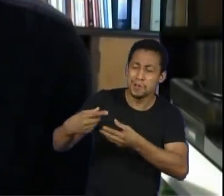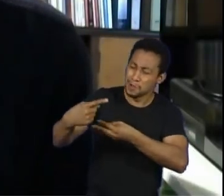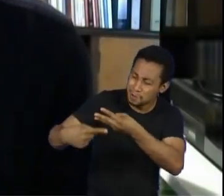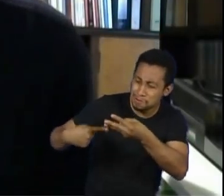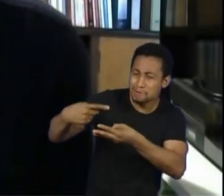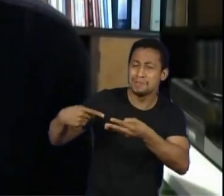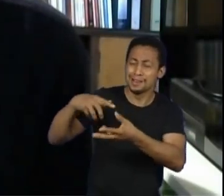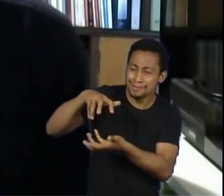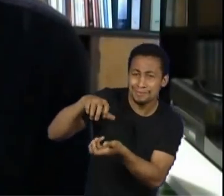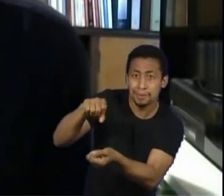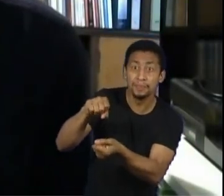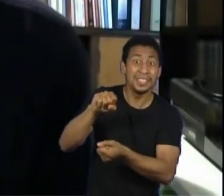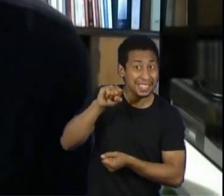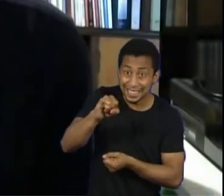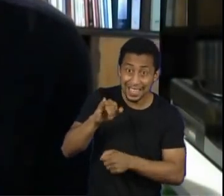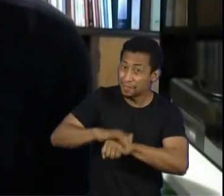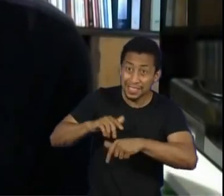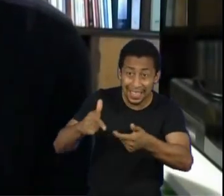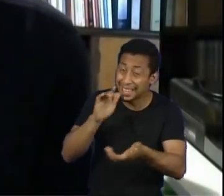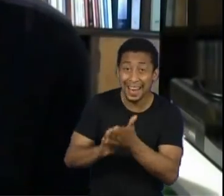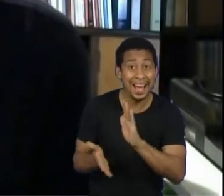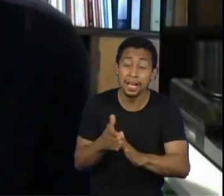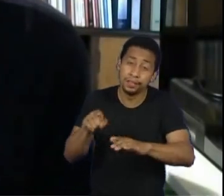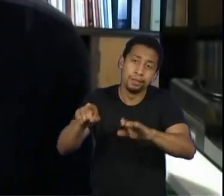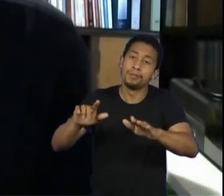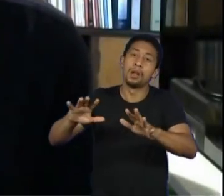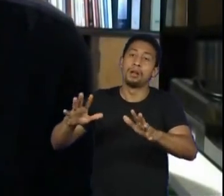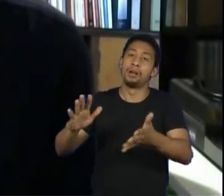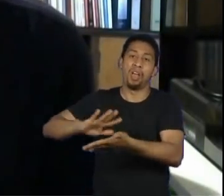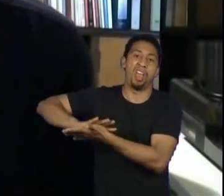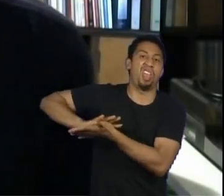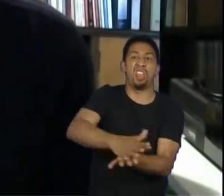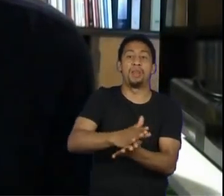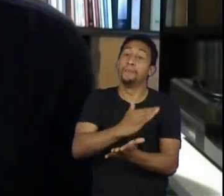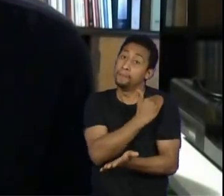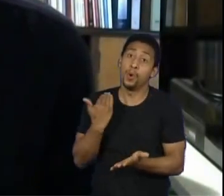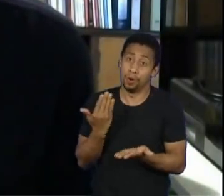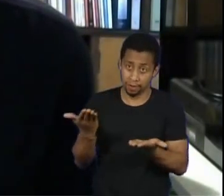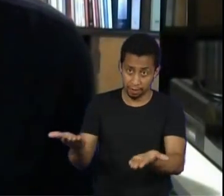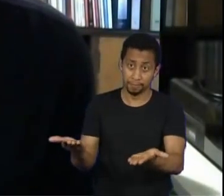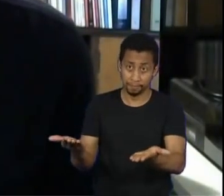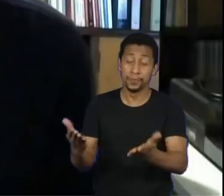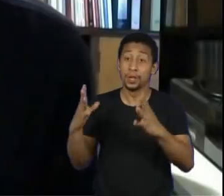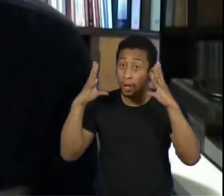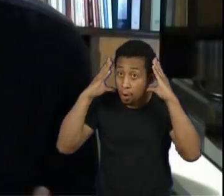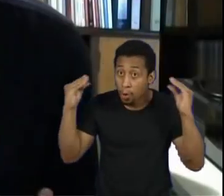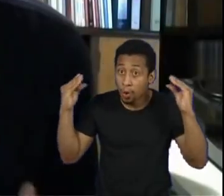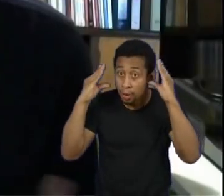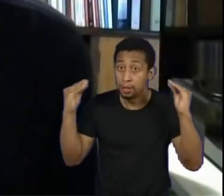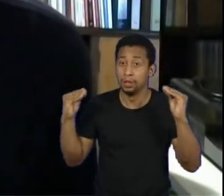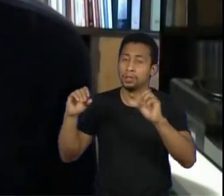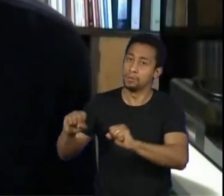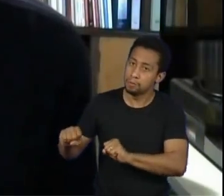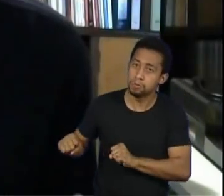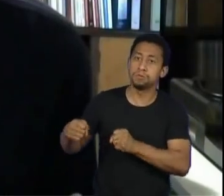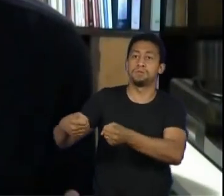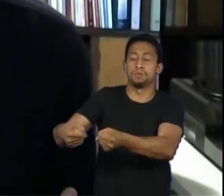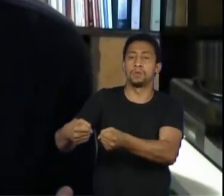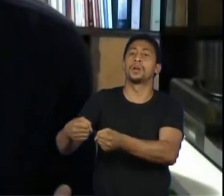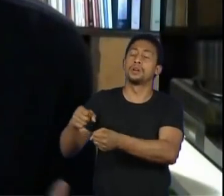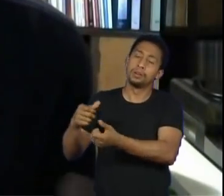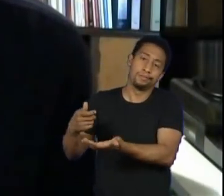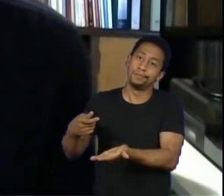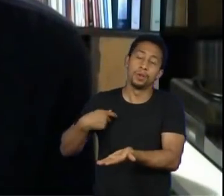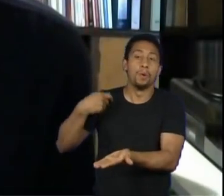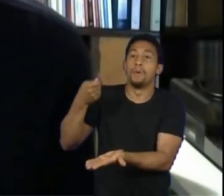para trás, eles morrem, eles somem do mapa, né? Então, a Holanda os holandeses foram obrigados